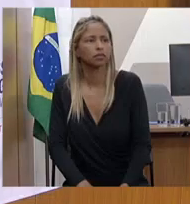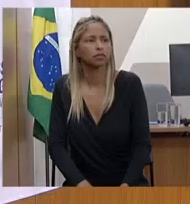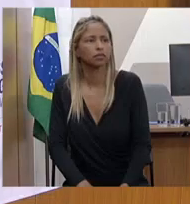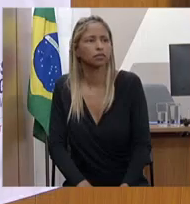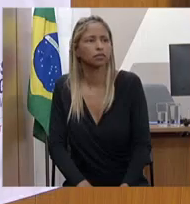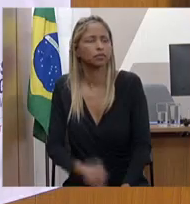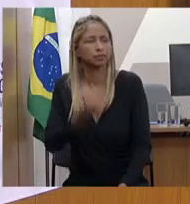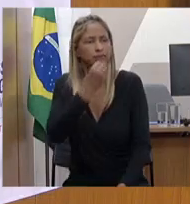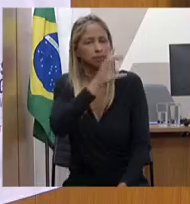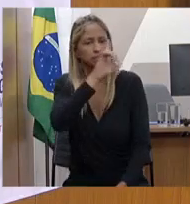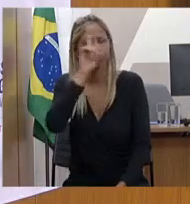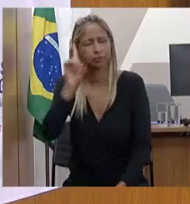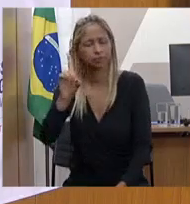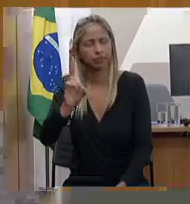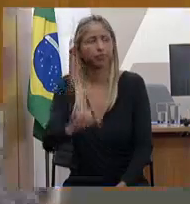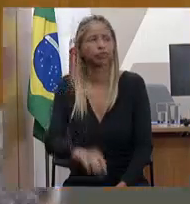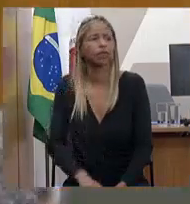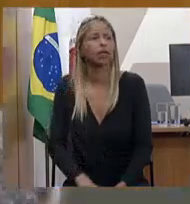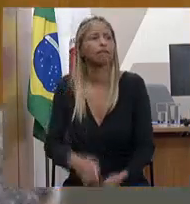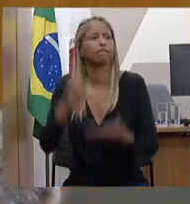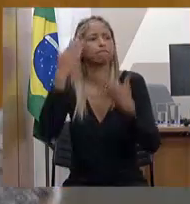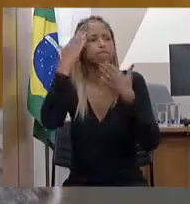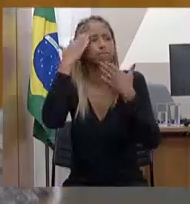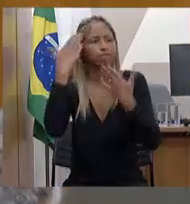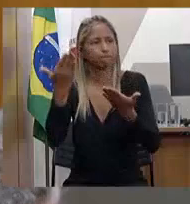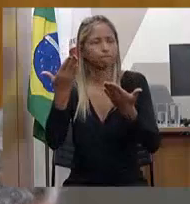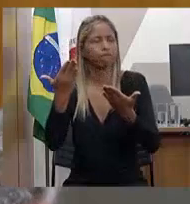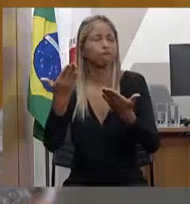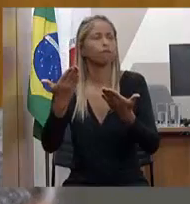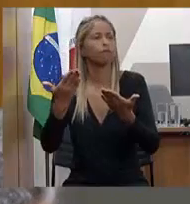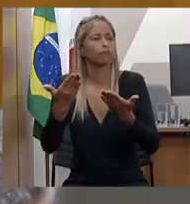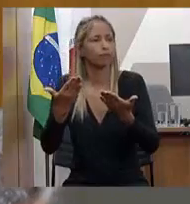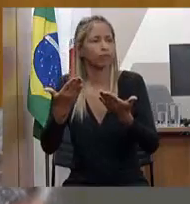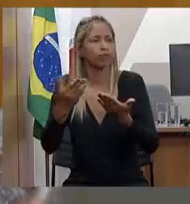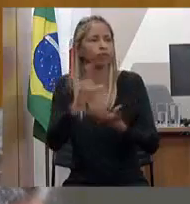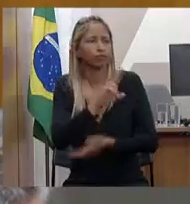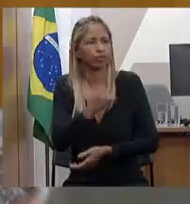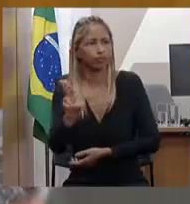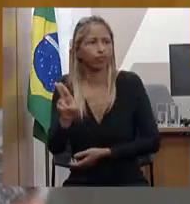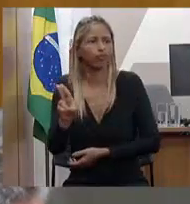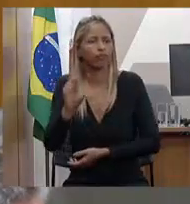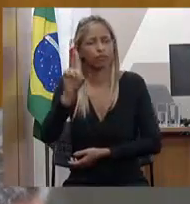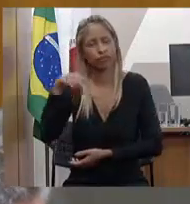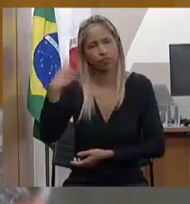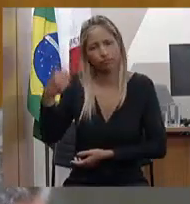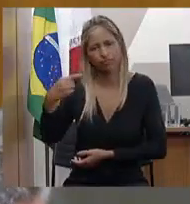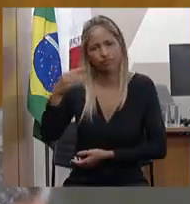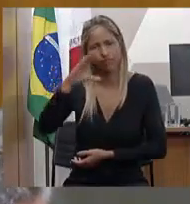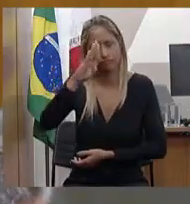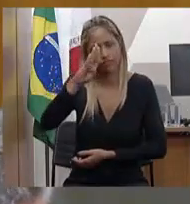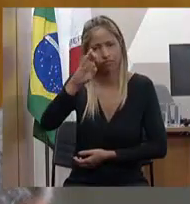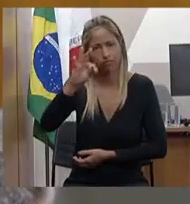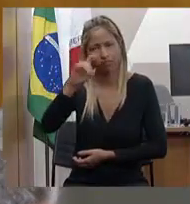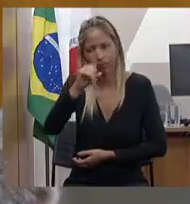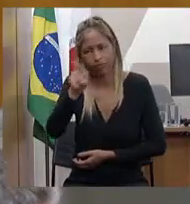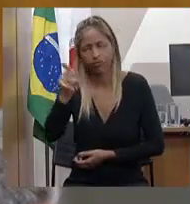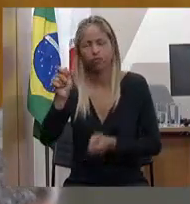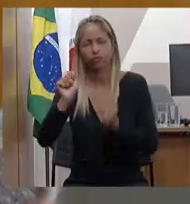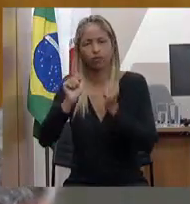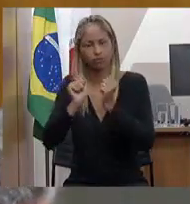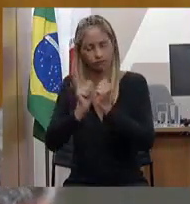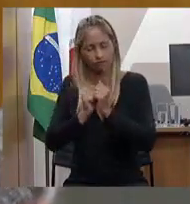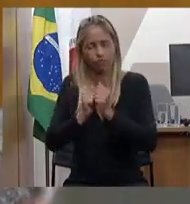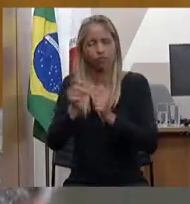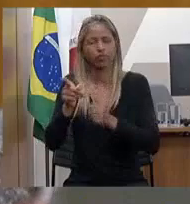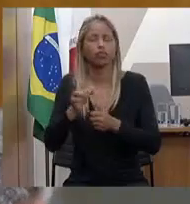Bom dia a todos eu agradeço aqui de oportunidade em nome do deputado Betão Calazans aí parceiro nós